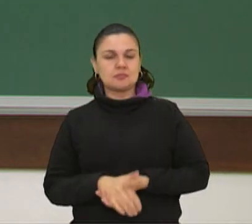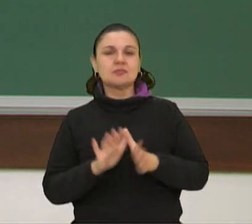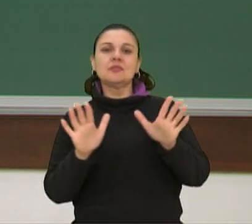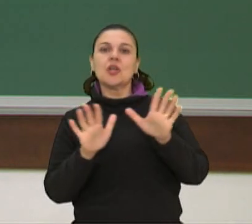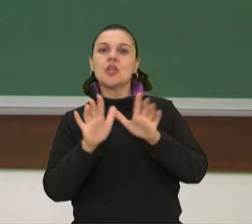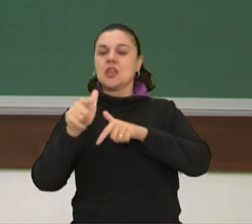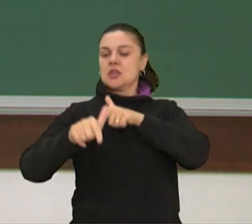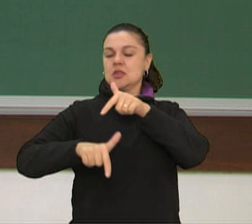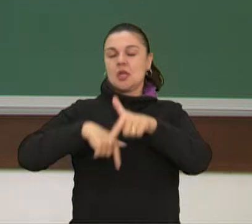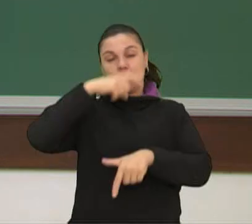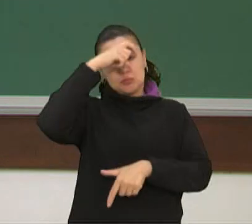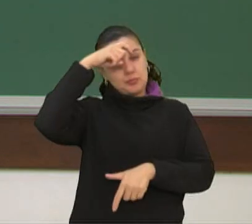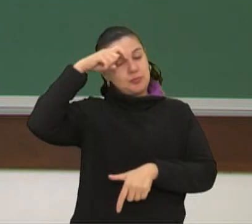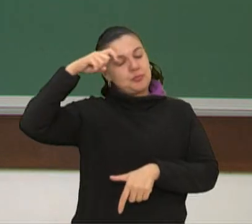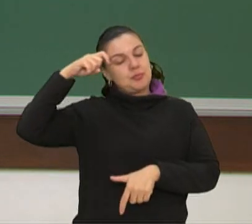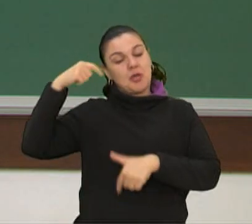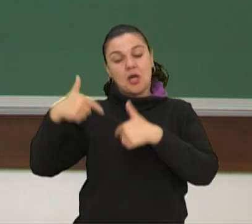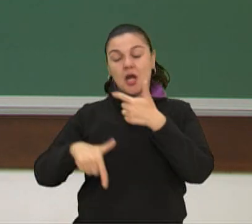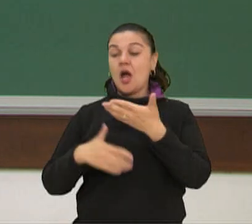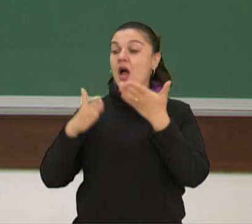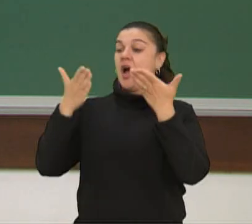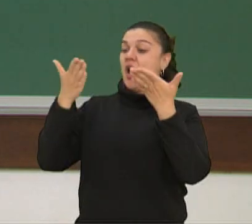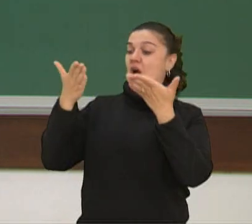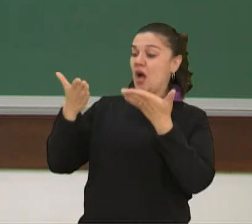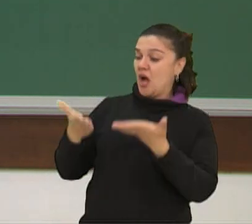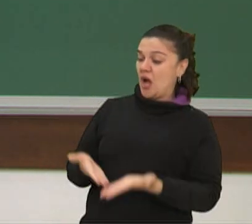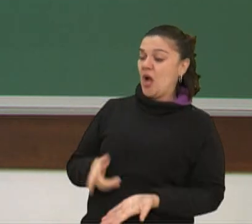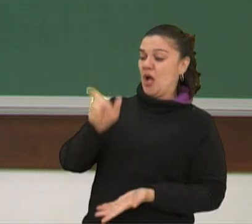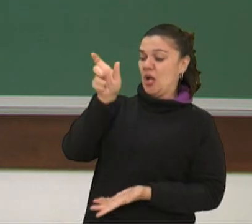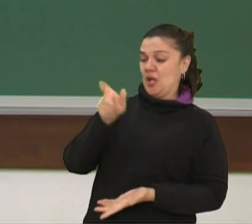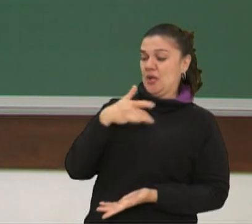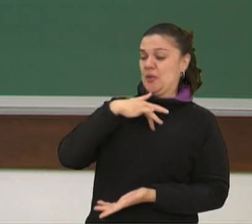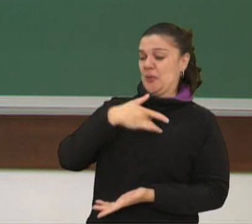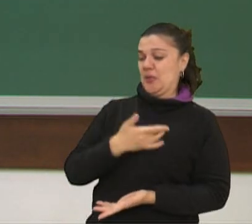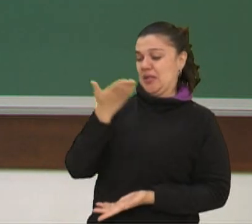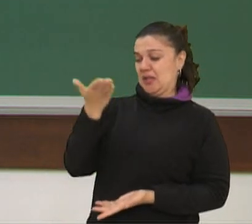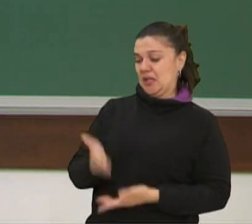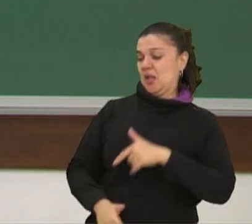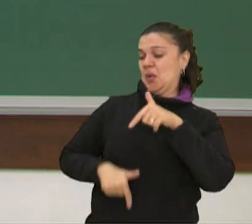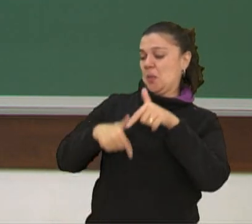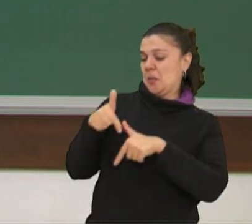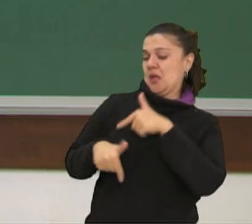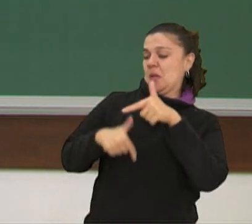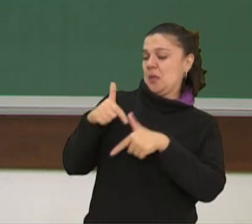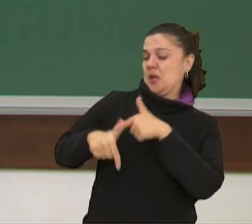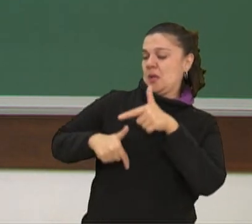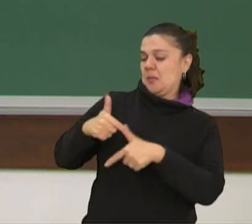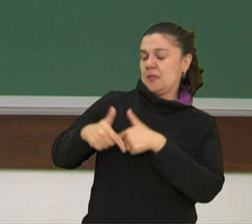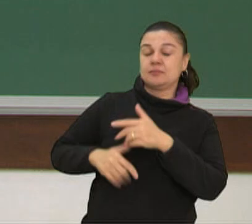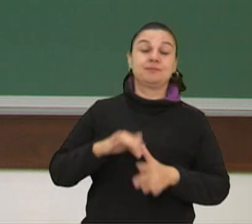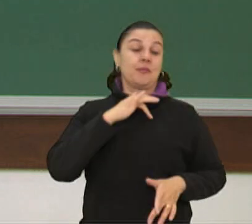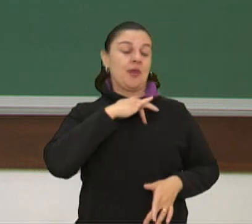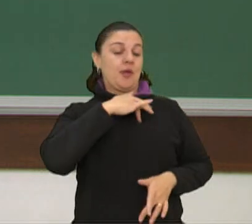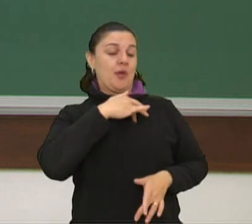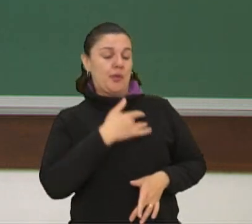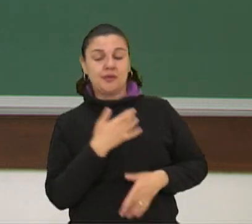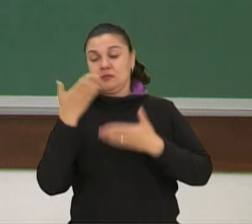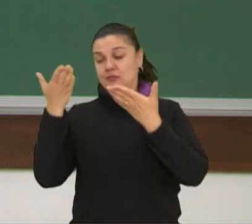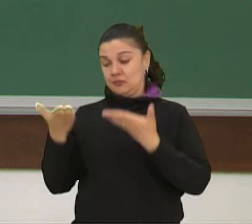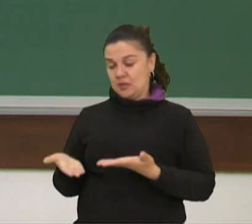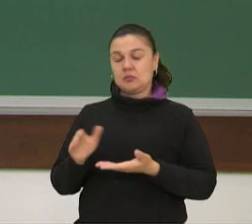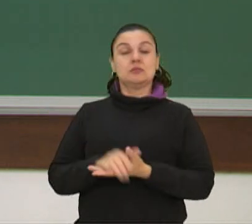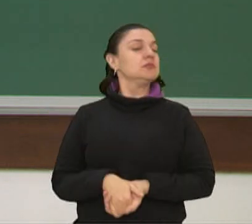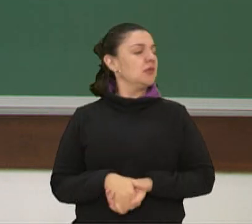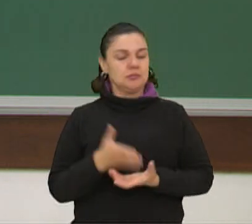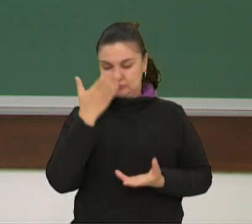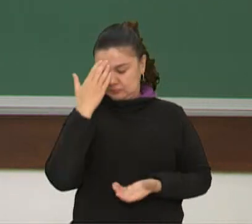social considera justo. Olha que interessante. Aqui ele fala do trabalhar, né?